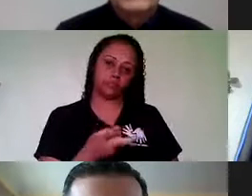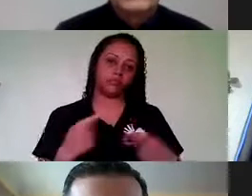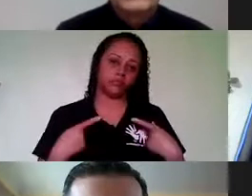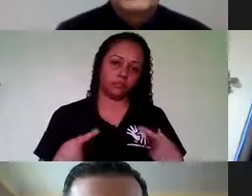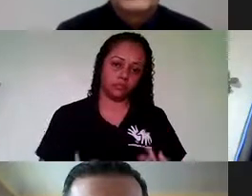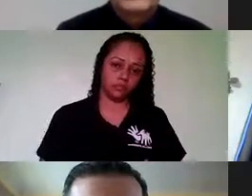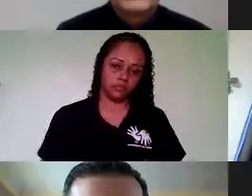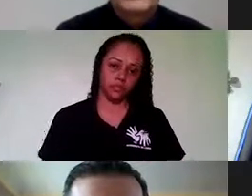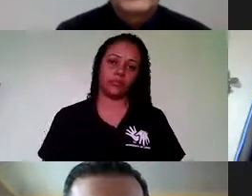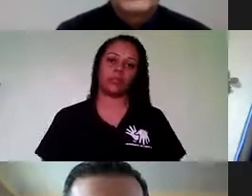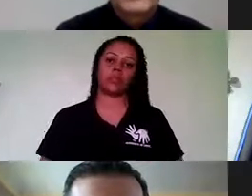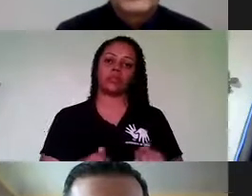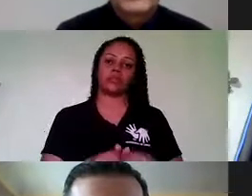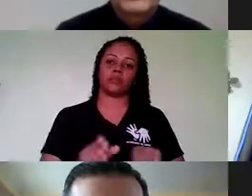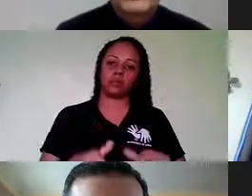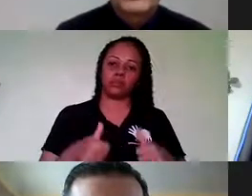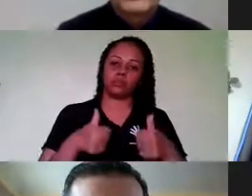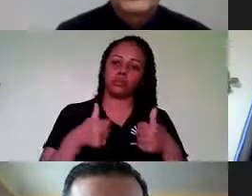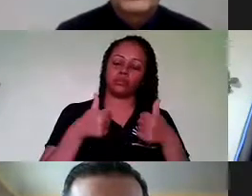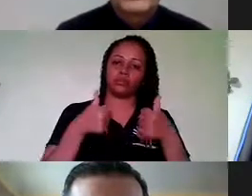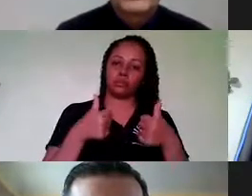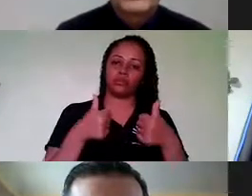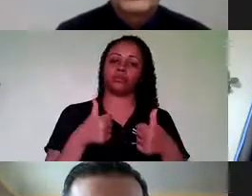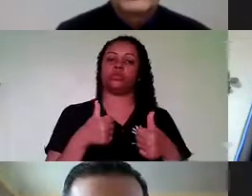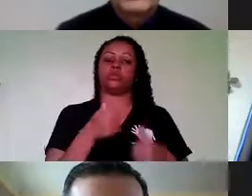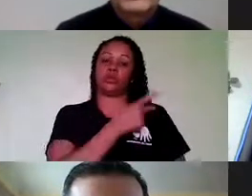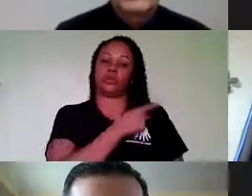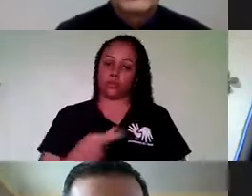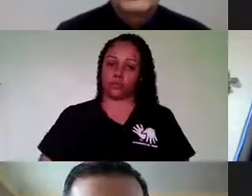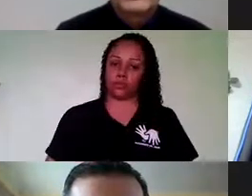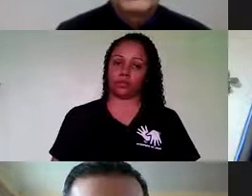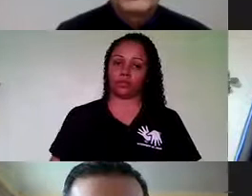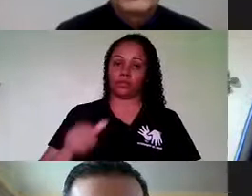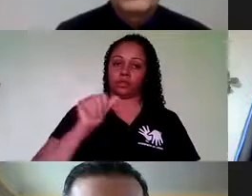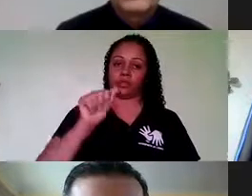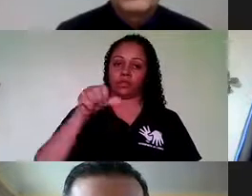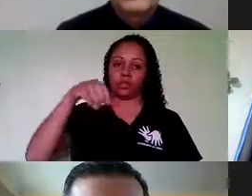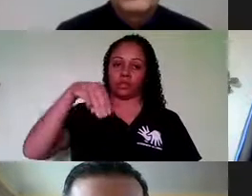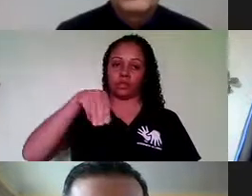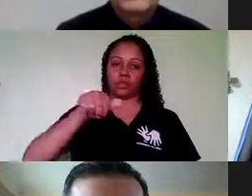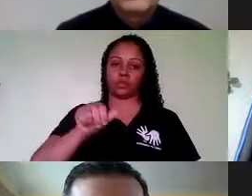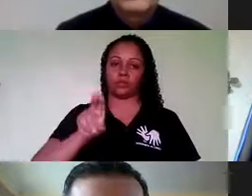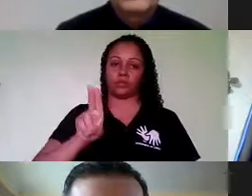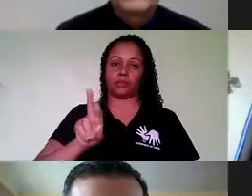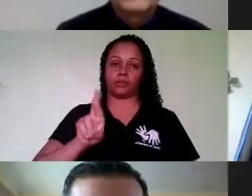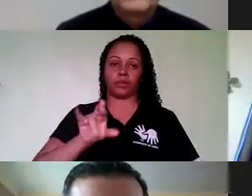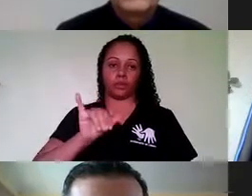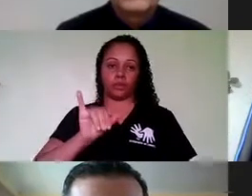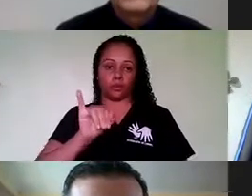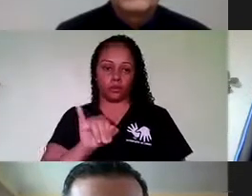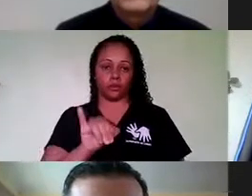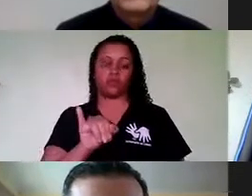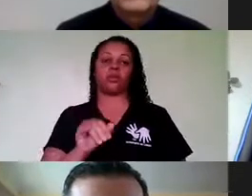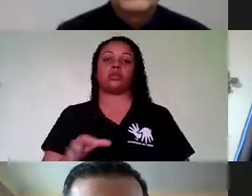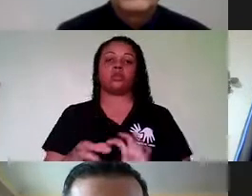que positivamente que o nosso presidente Amaury Mortágua, da União Geral dos Trabalhadores de São Paulo, possa estar